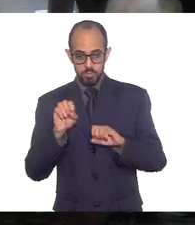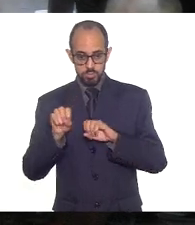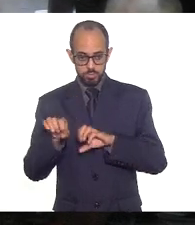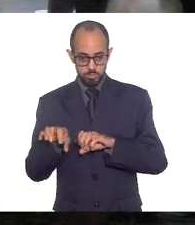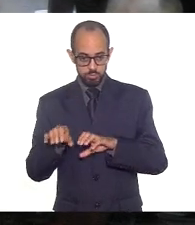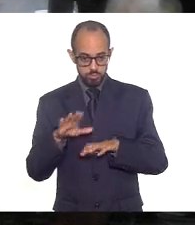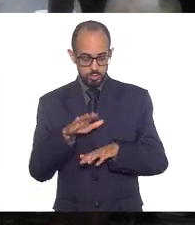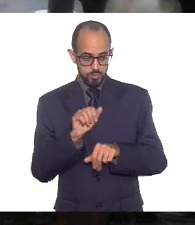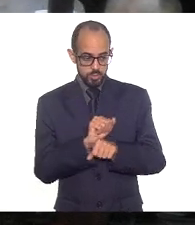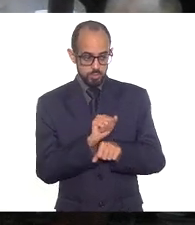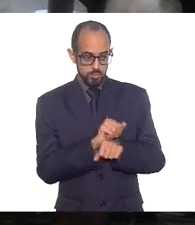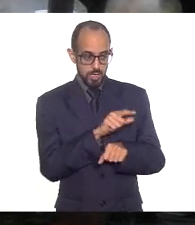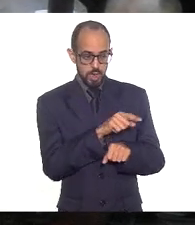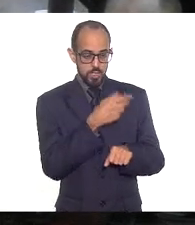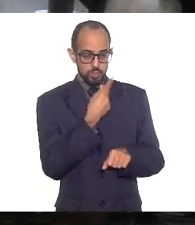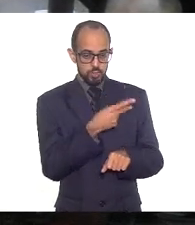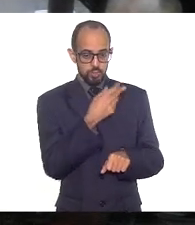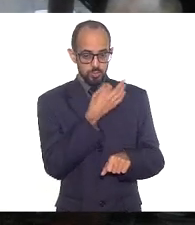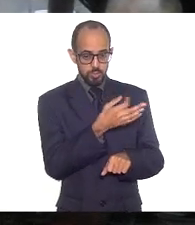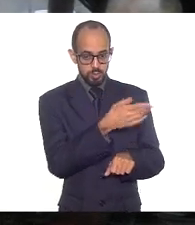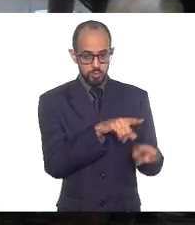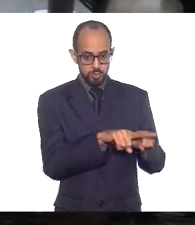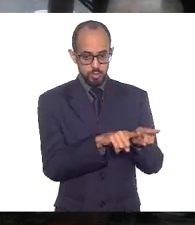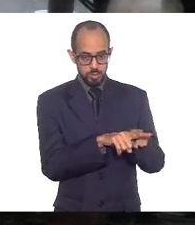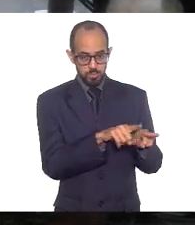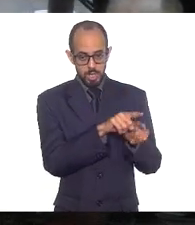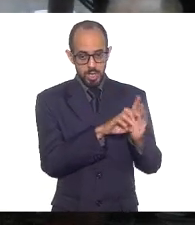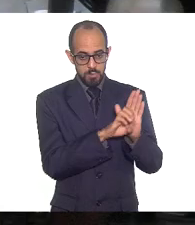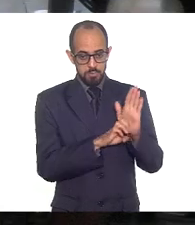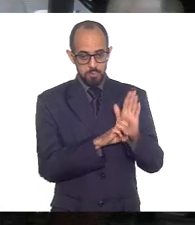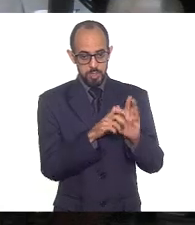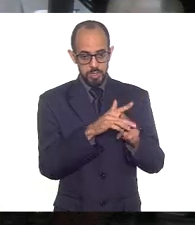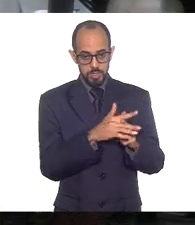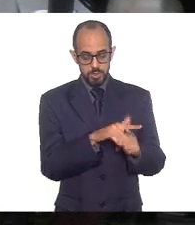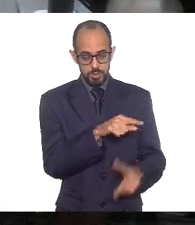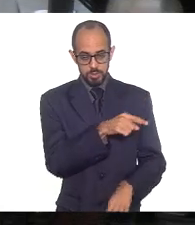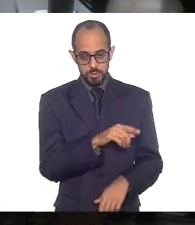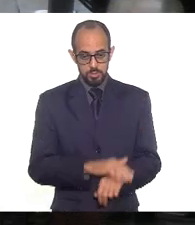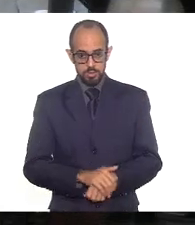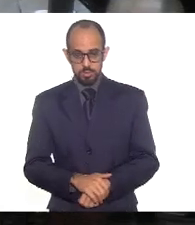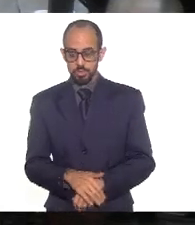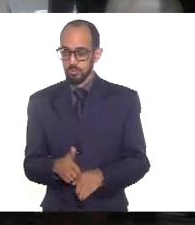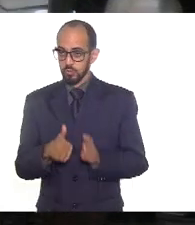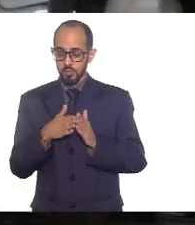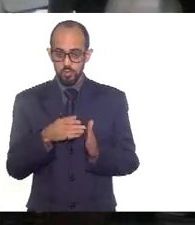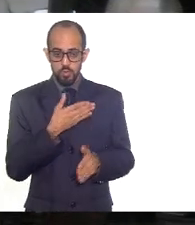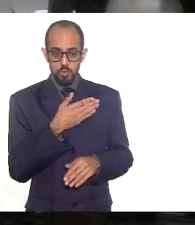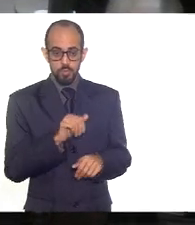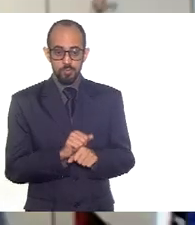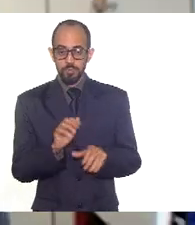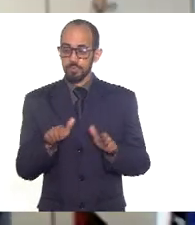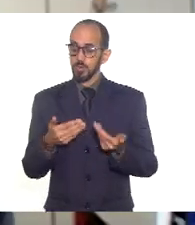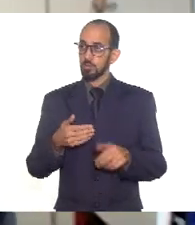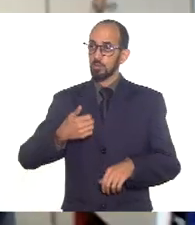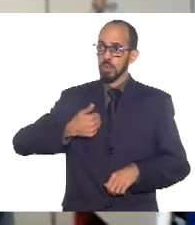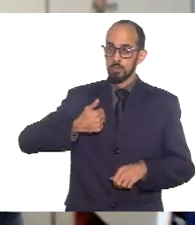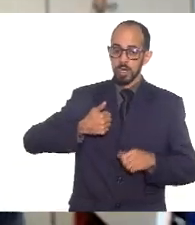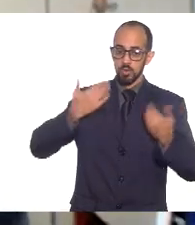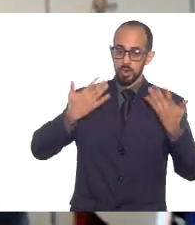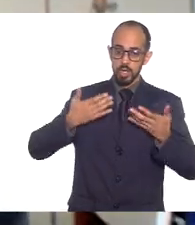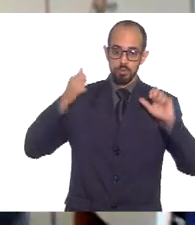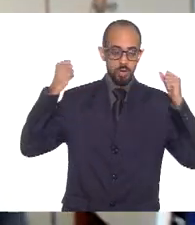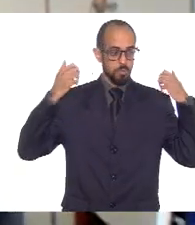aí eu vou colher o parecer de vossa excelência ela perfeita a emenda por favor e o presidente Primeiro lugar eu quero